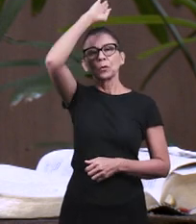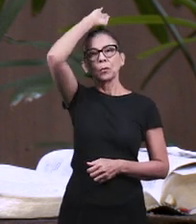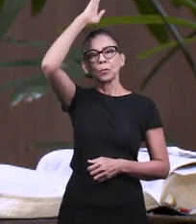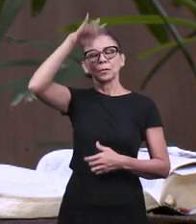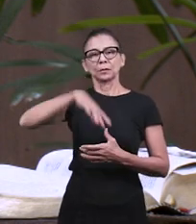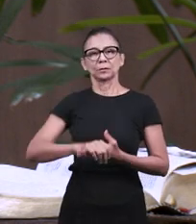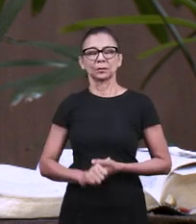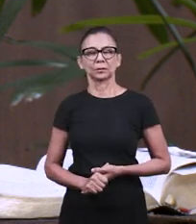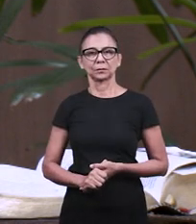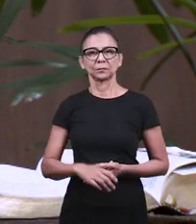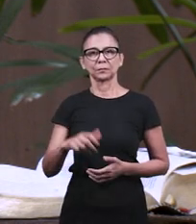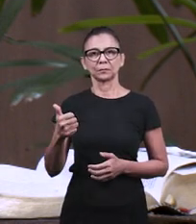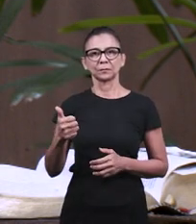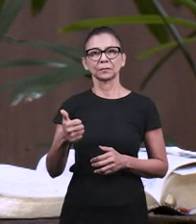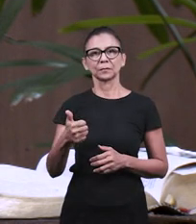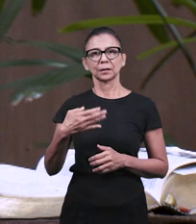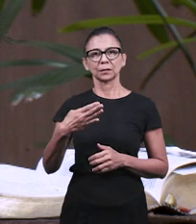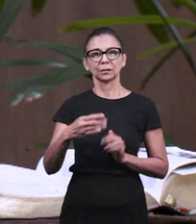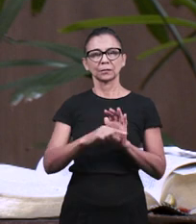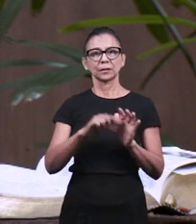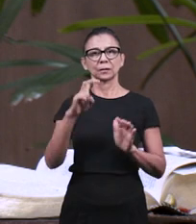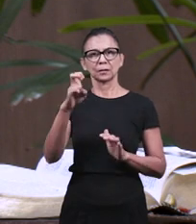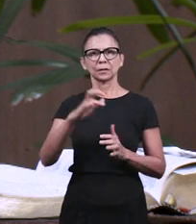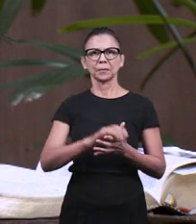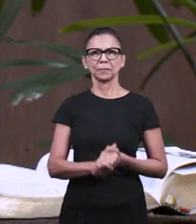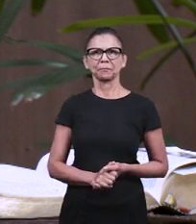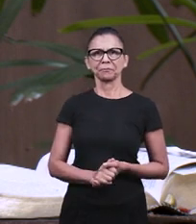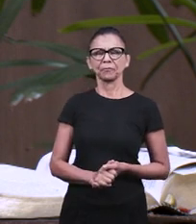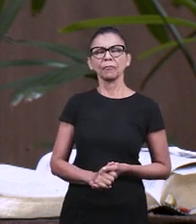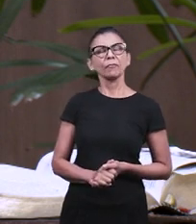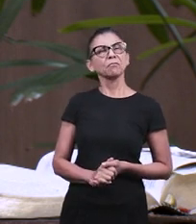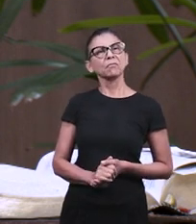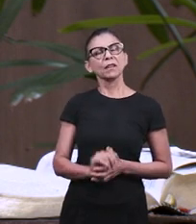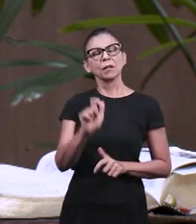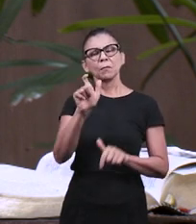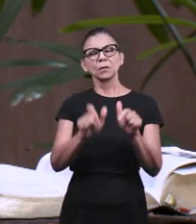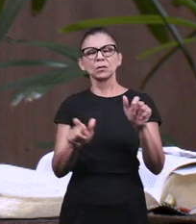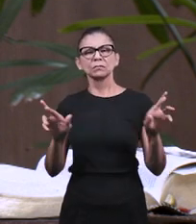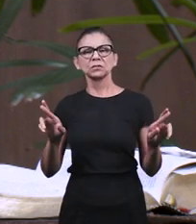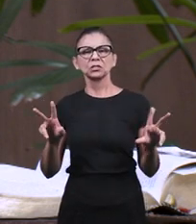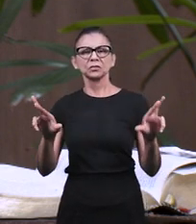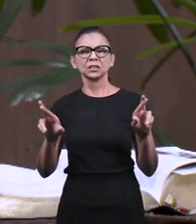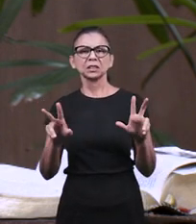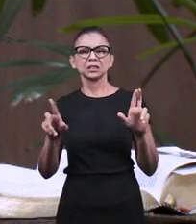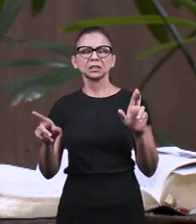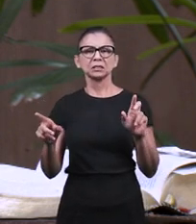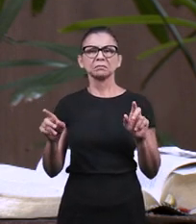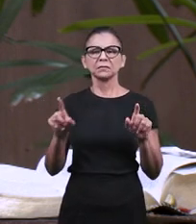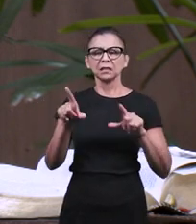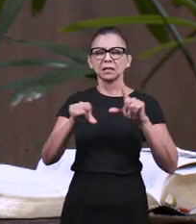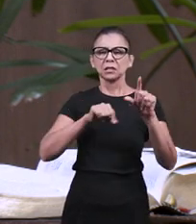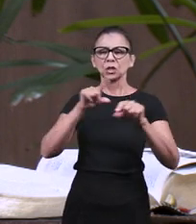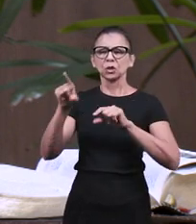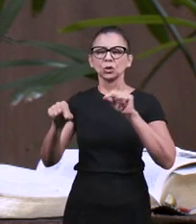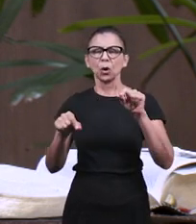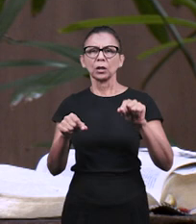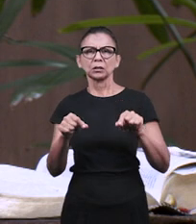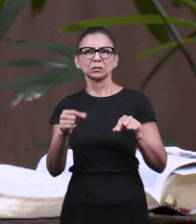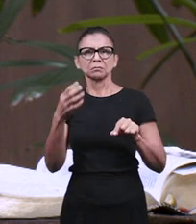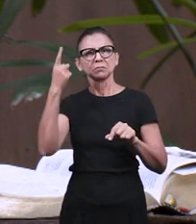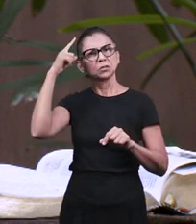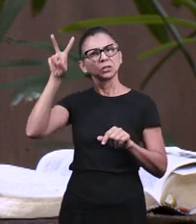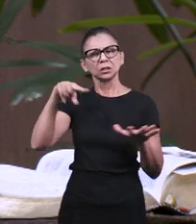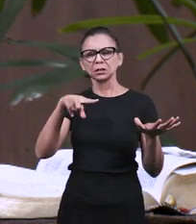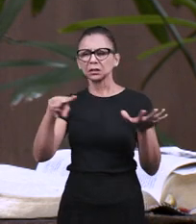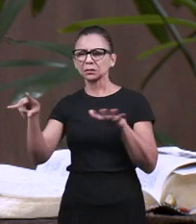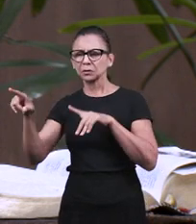Romanos 14,5. Um faz diferença entre dia e dia, mas outro julga iguais todos os dias.